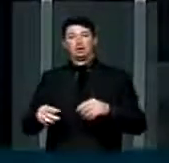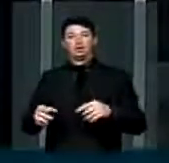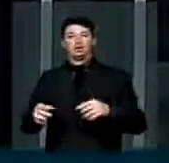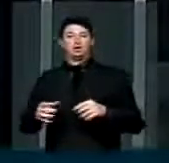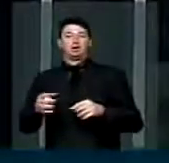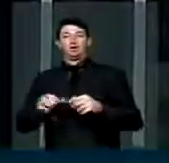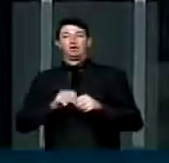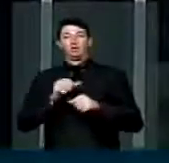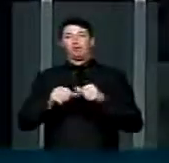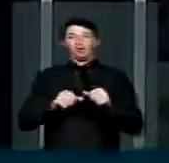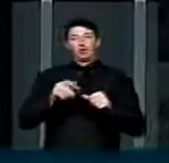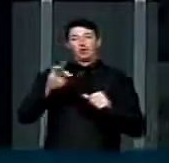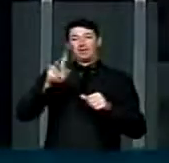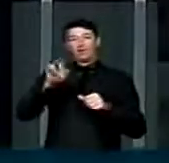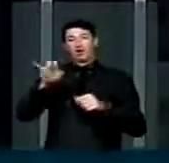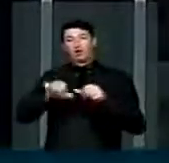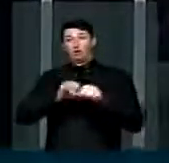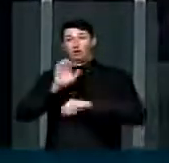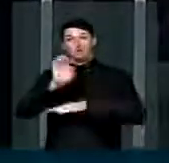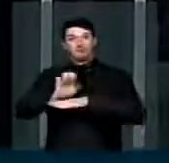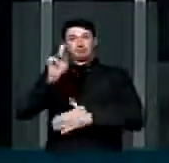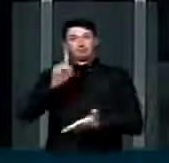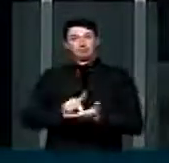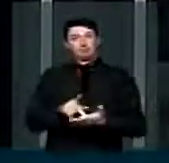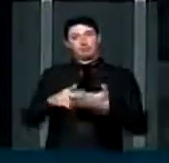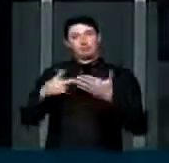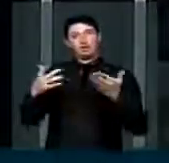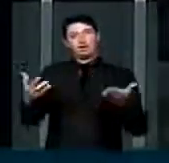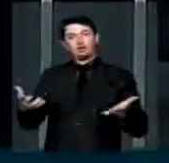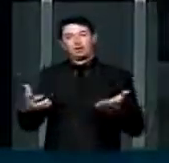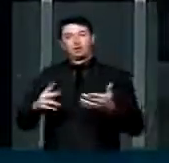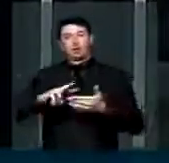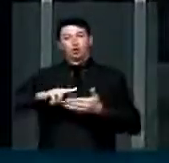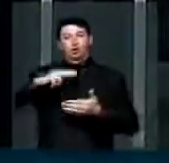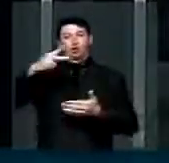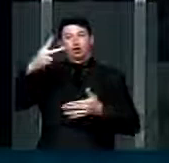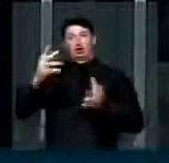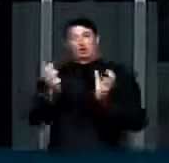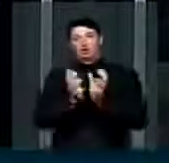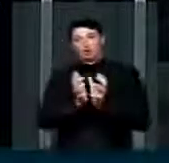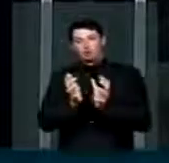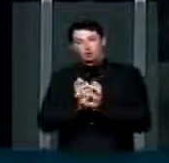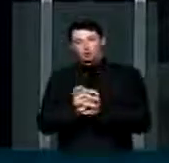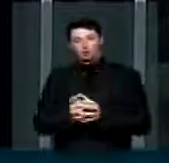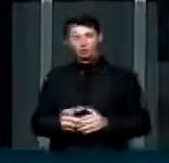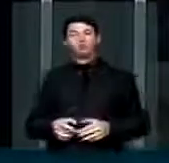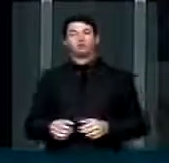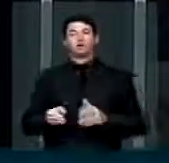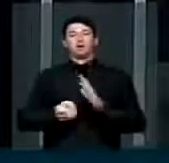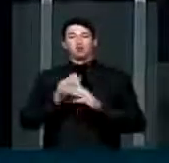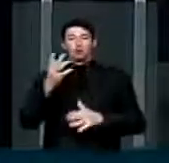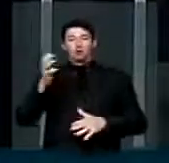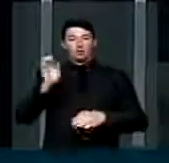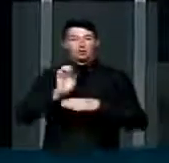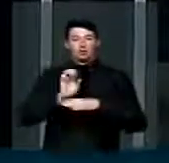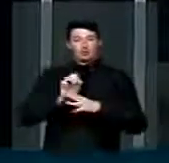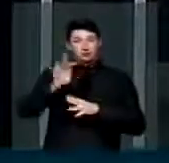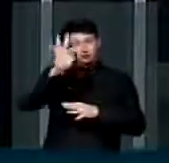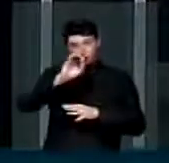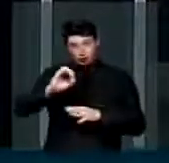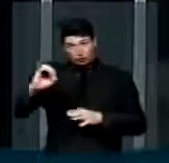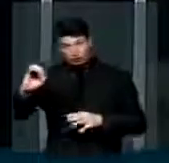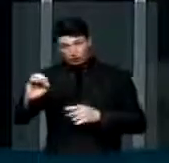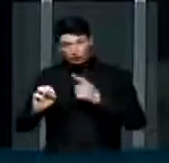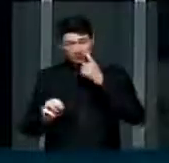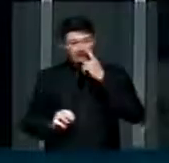ser territórios e viraram Estados, portanto, tiveram dobradas as suas bancadas, quando se criou o Estado do